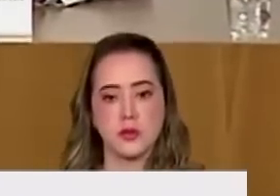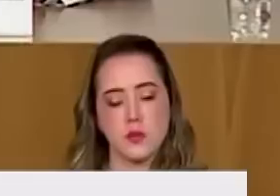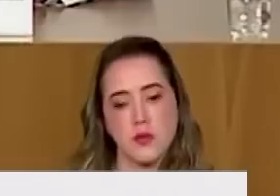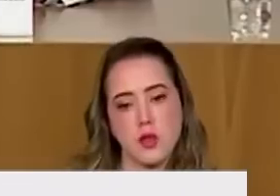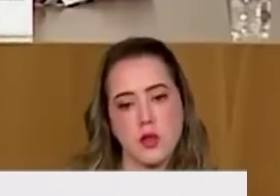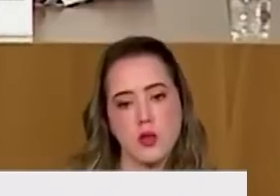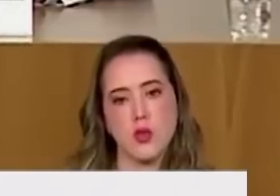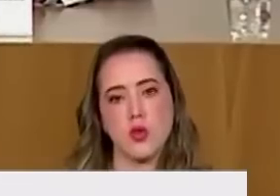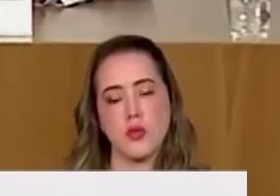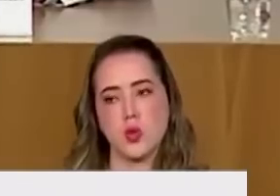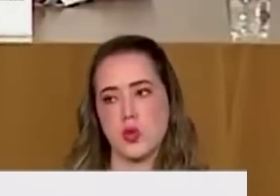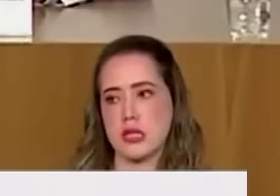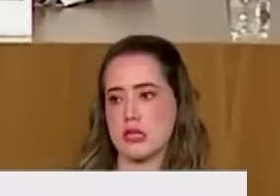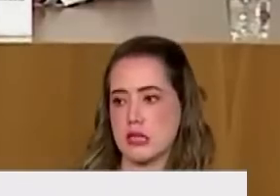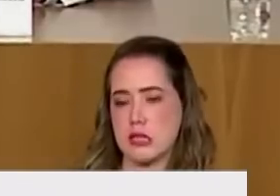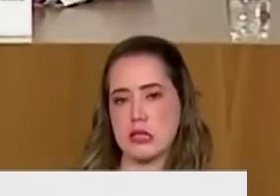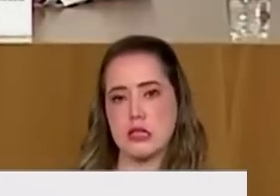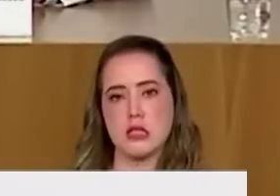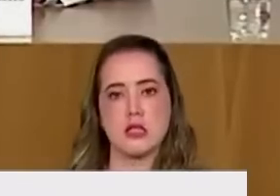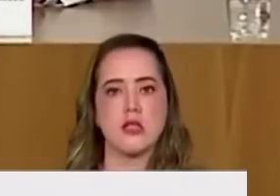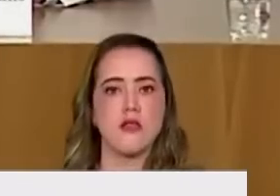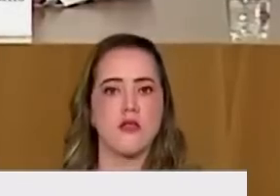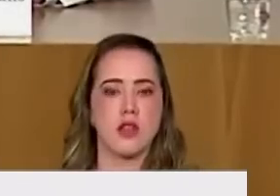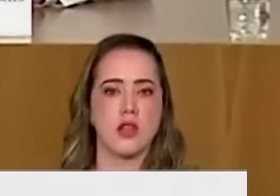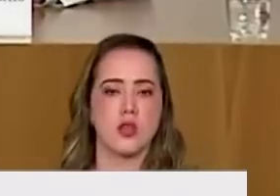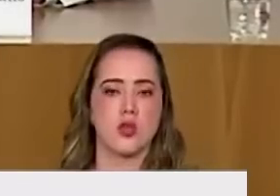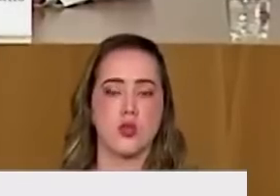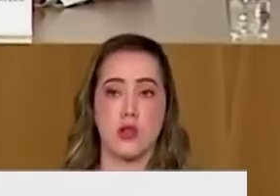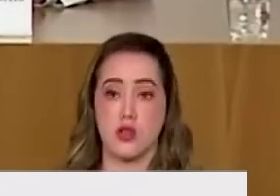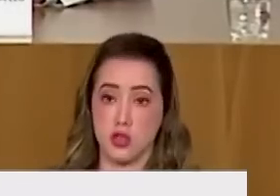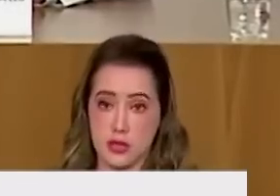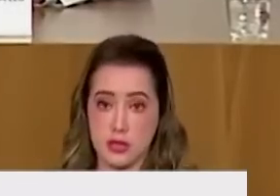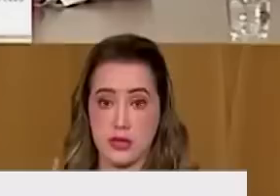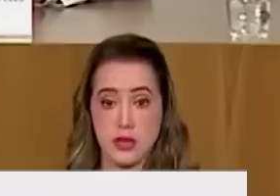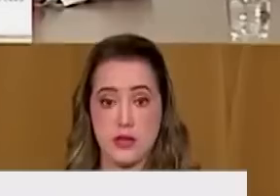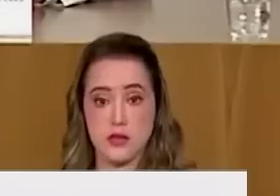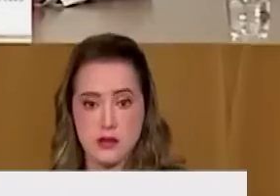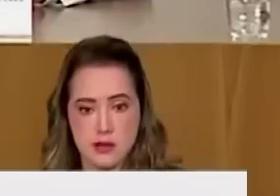Começou às 15h. E acabou às 16h16.